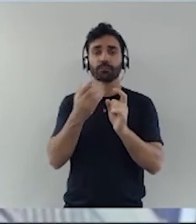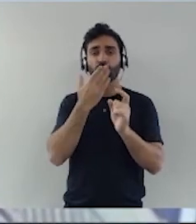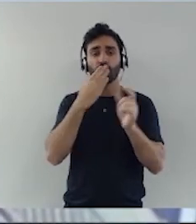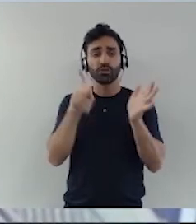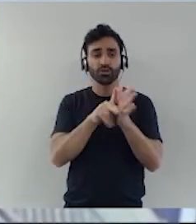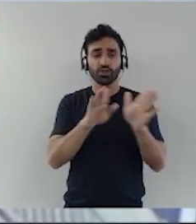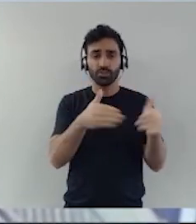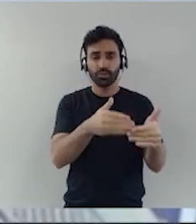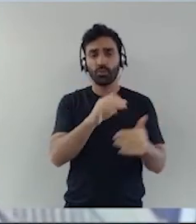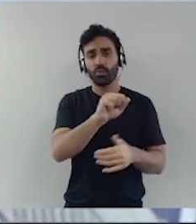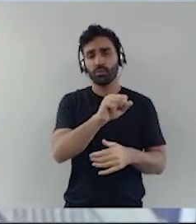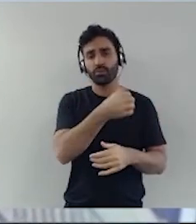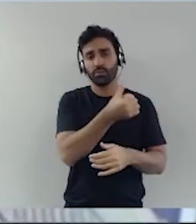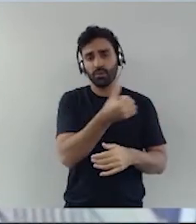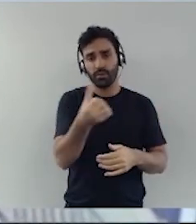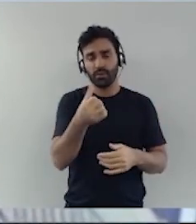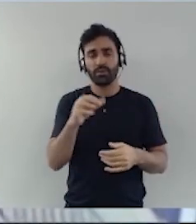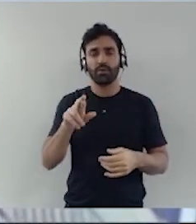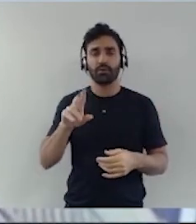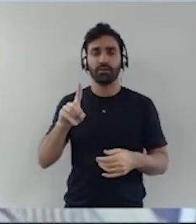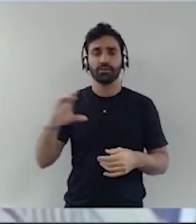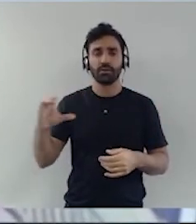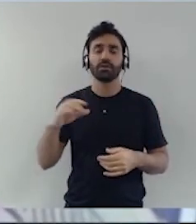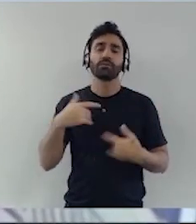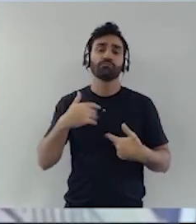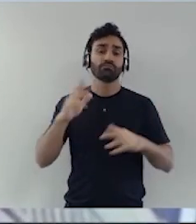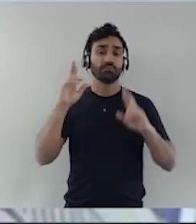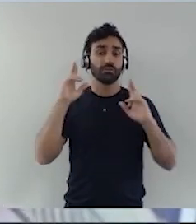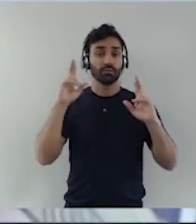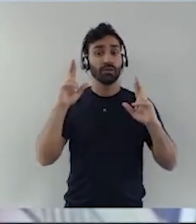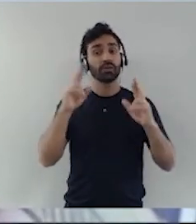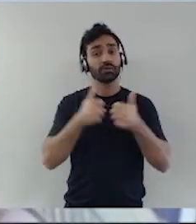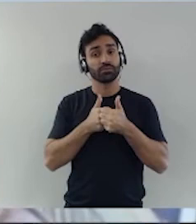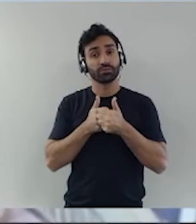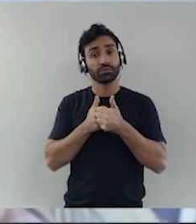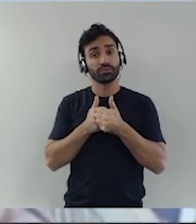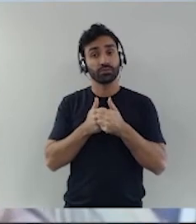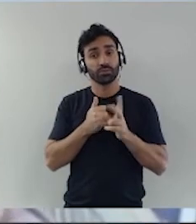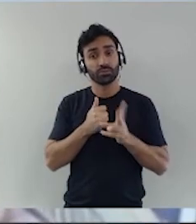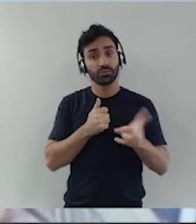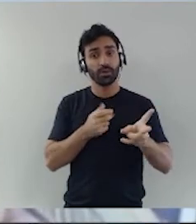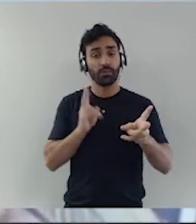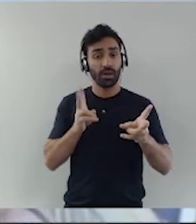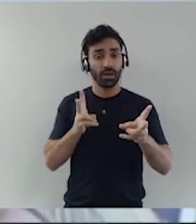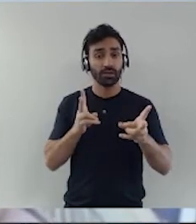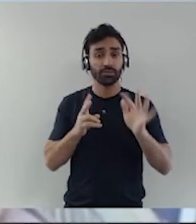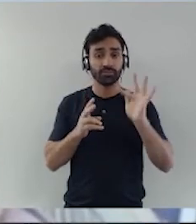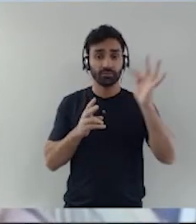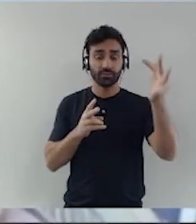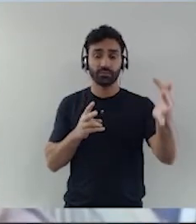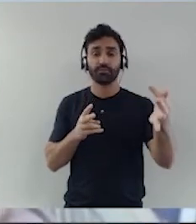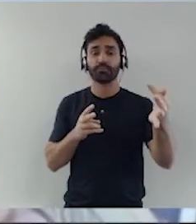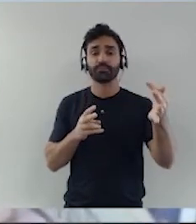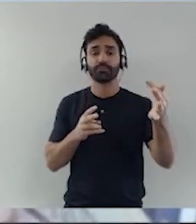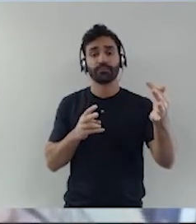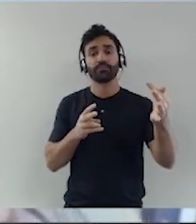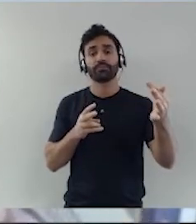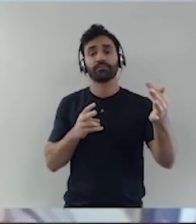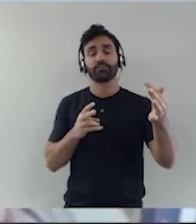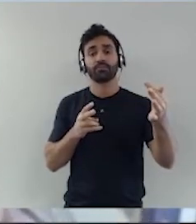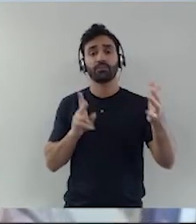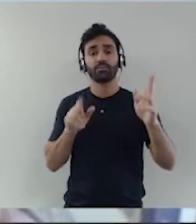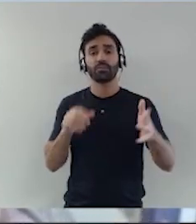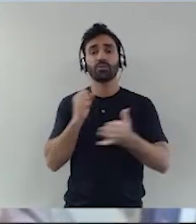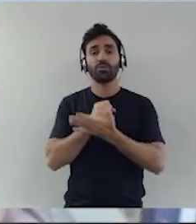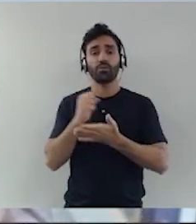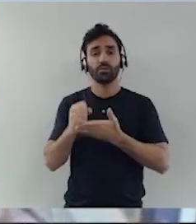dos 8666 e RDC, que eles sigam o mesmo rumo que estão seguindo os